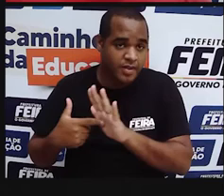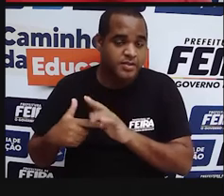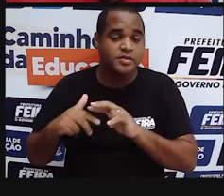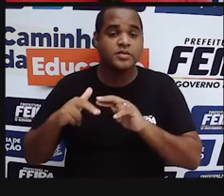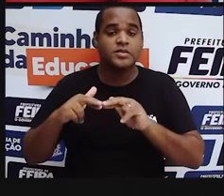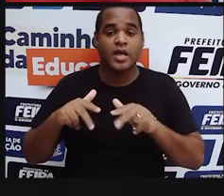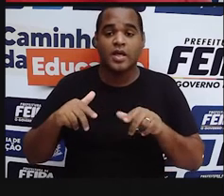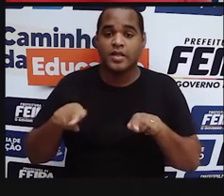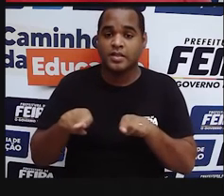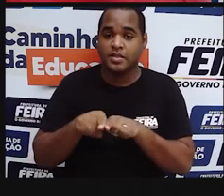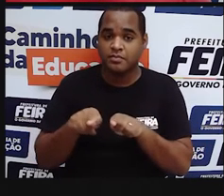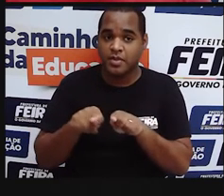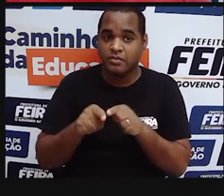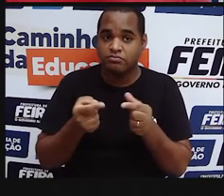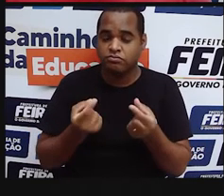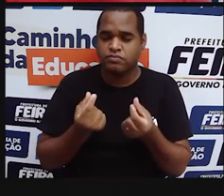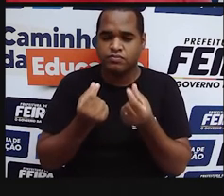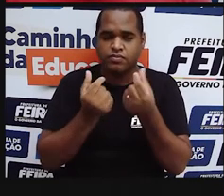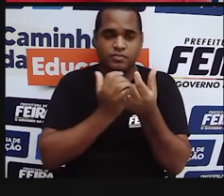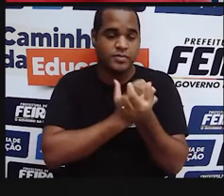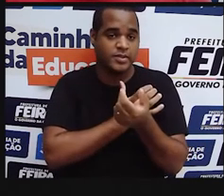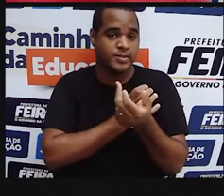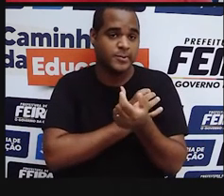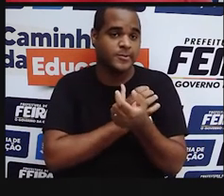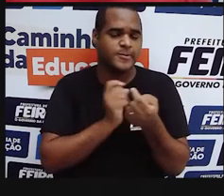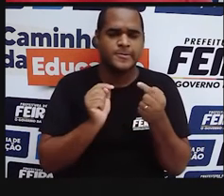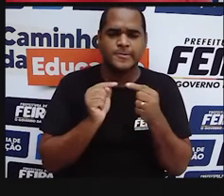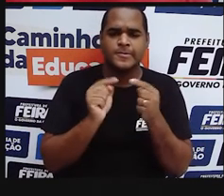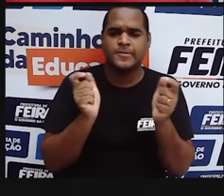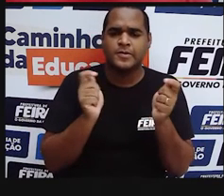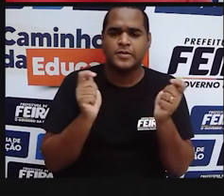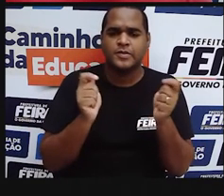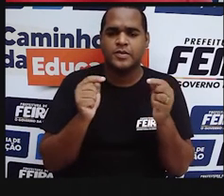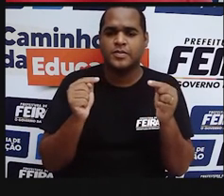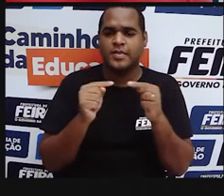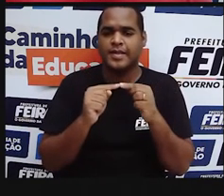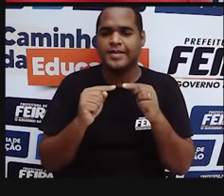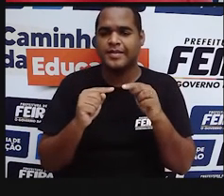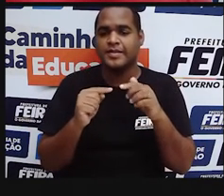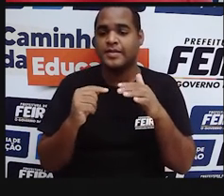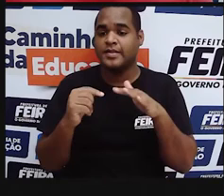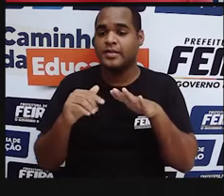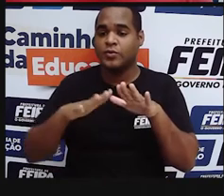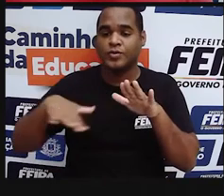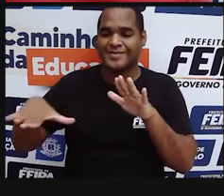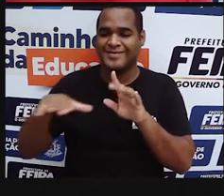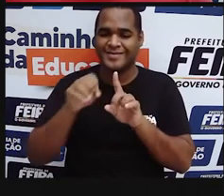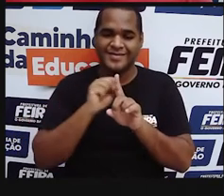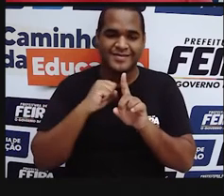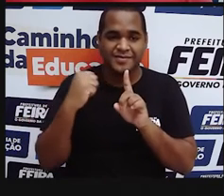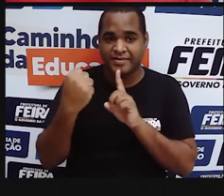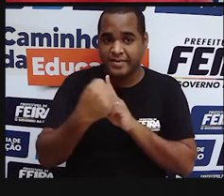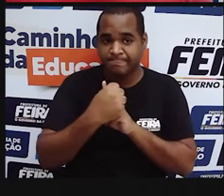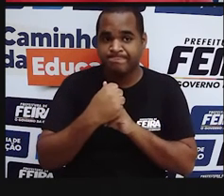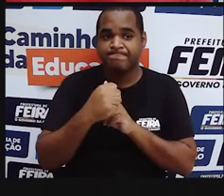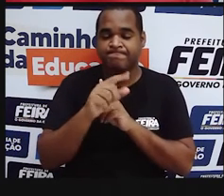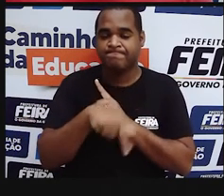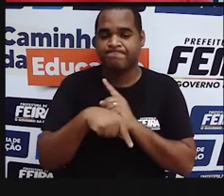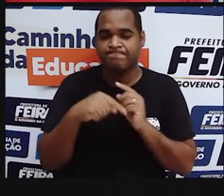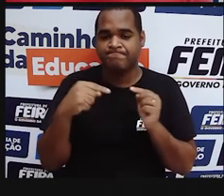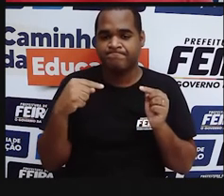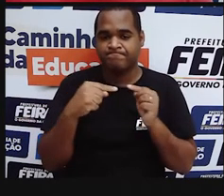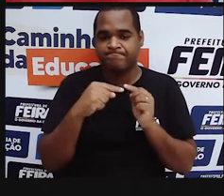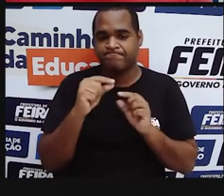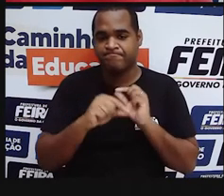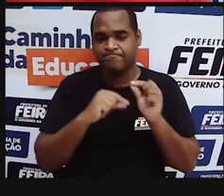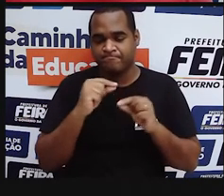trazendo escravos, trazendo enriquecimento, mas enriquecimento injusto da sociedade, na qual